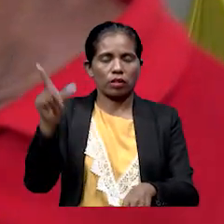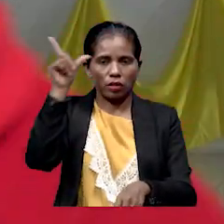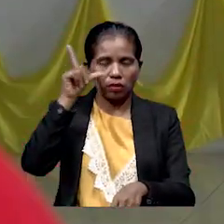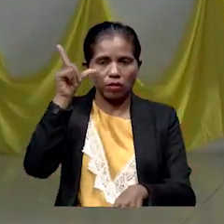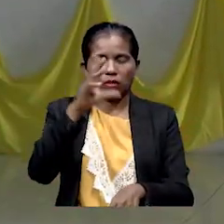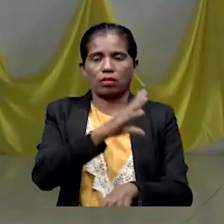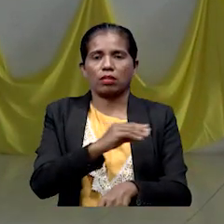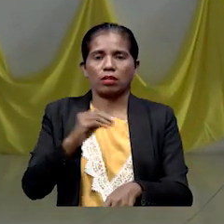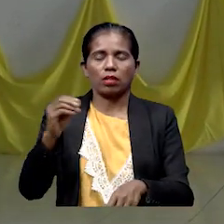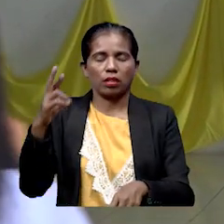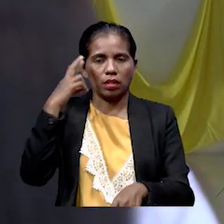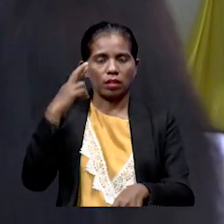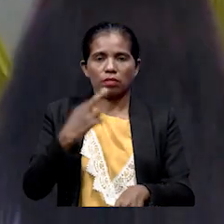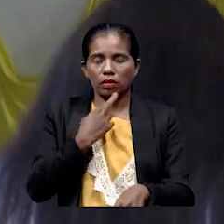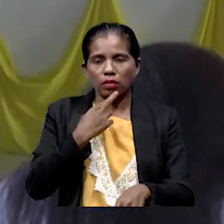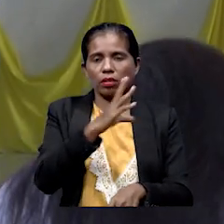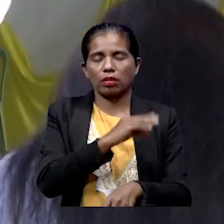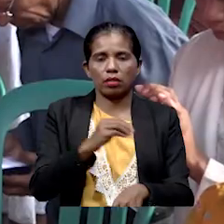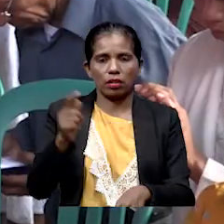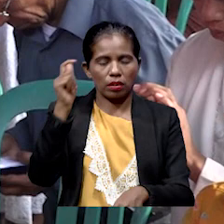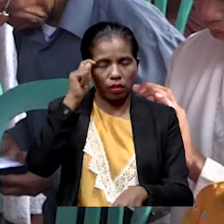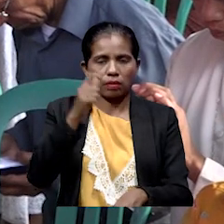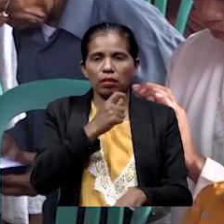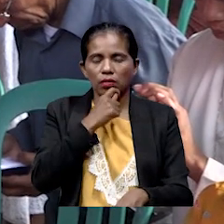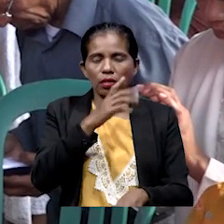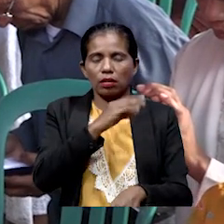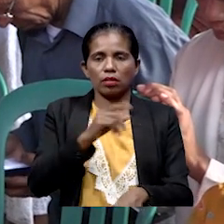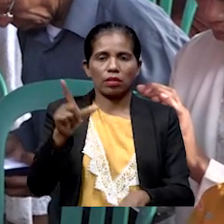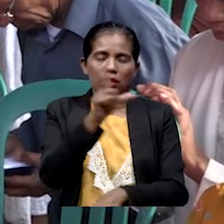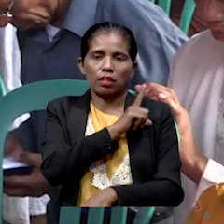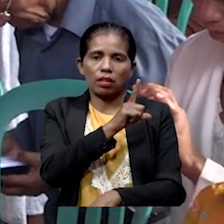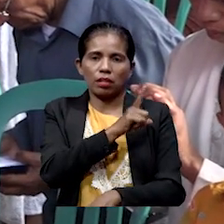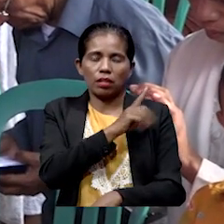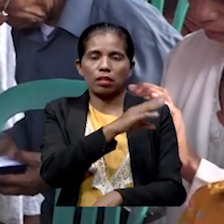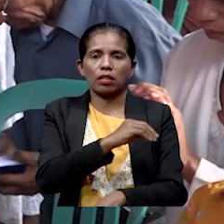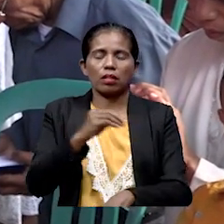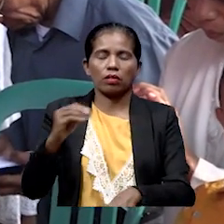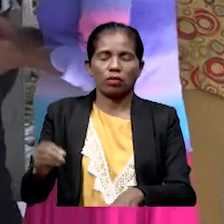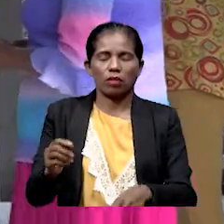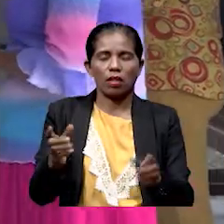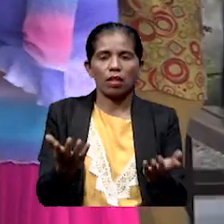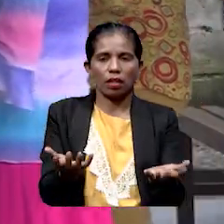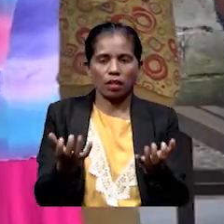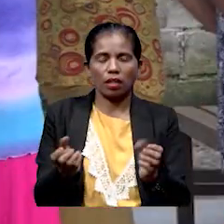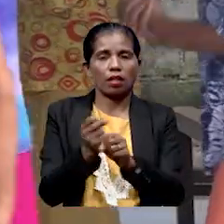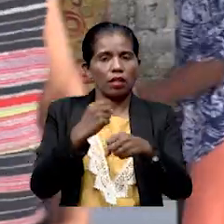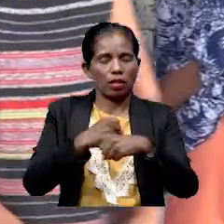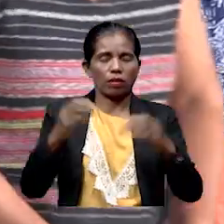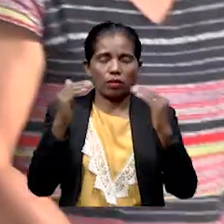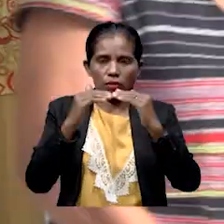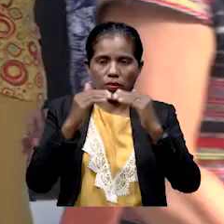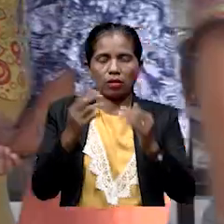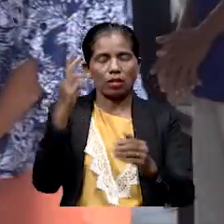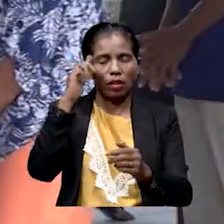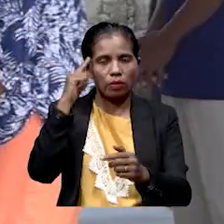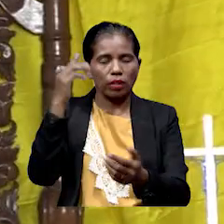Guterres Luolo, José Ramos Horta, Taur Matang Ruak, Lere Anantimur, ho intenção halo diálogo, ho di halo